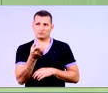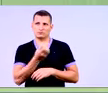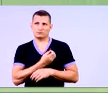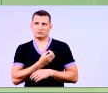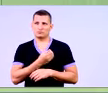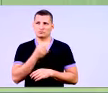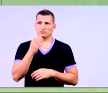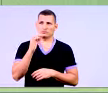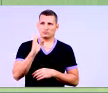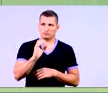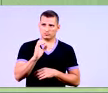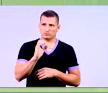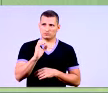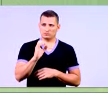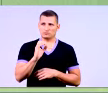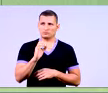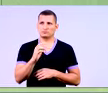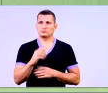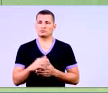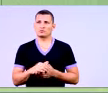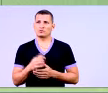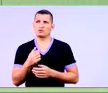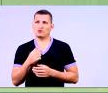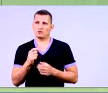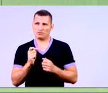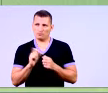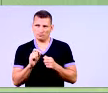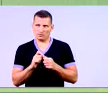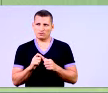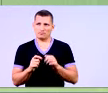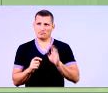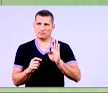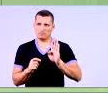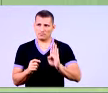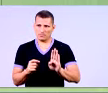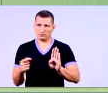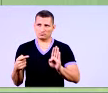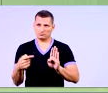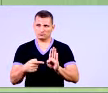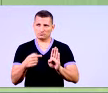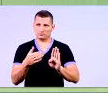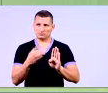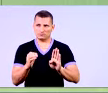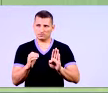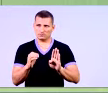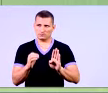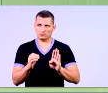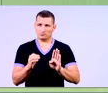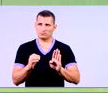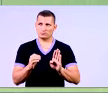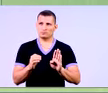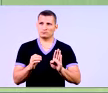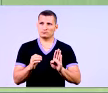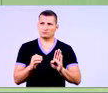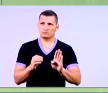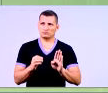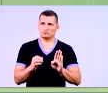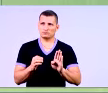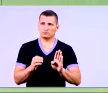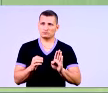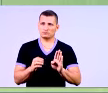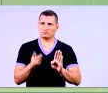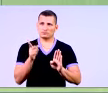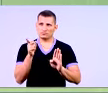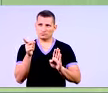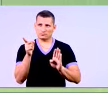quando eu faço b recebe 10 é como se eu viesse aqui a pagar se